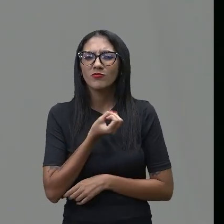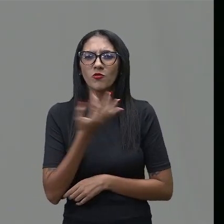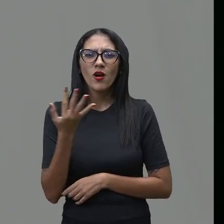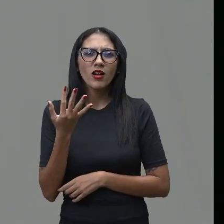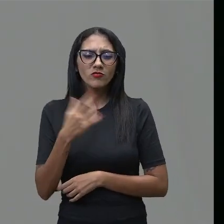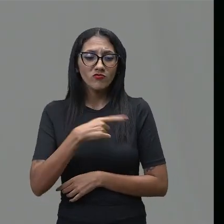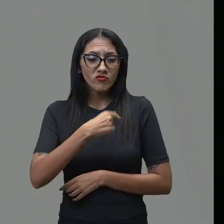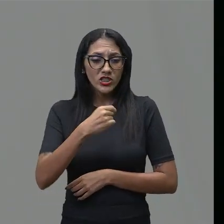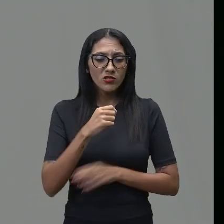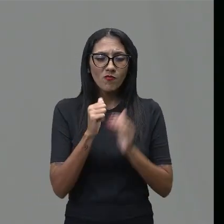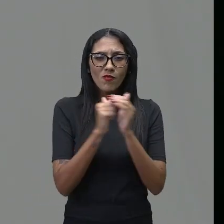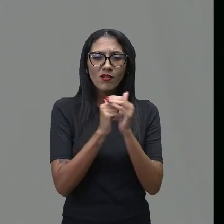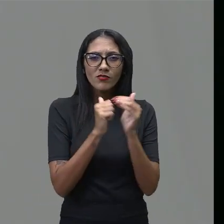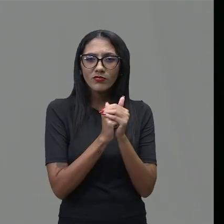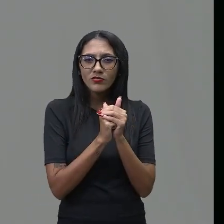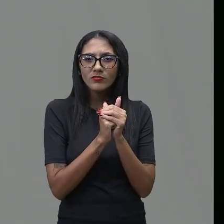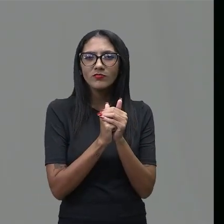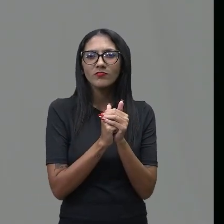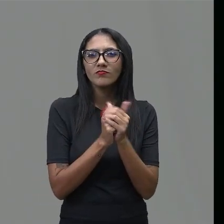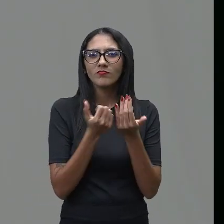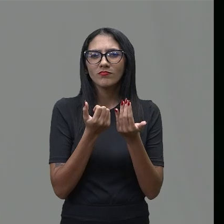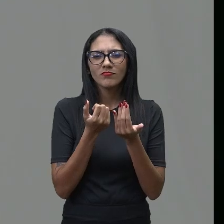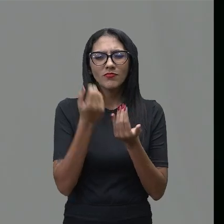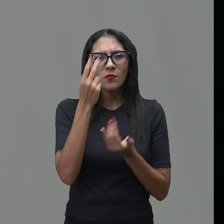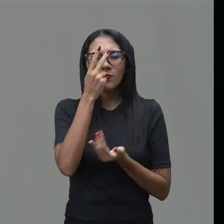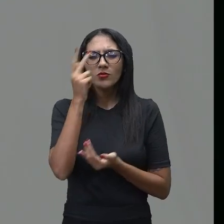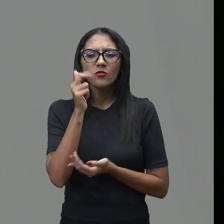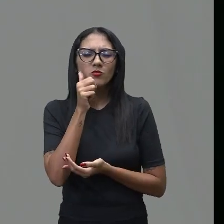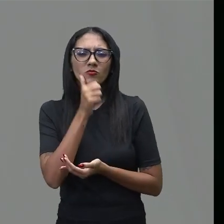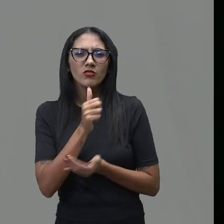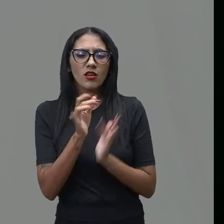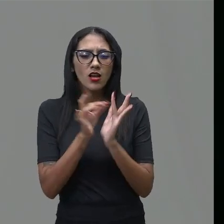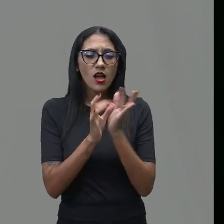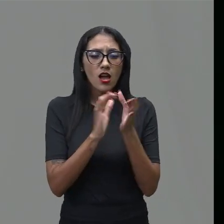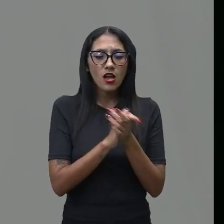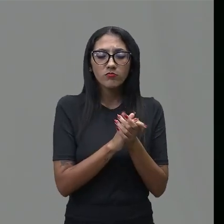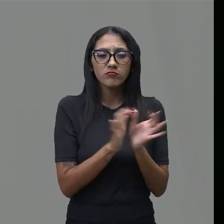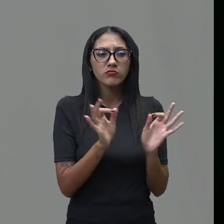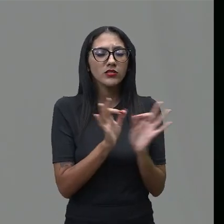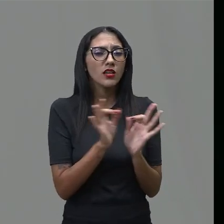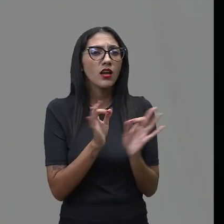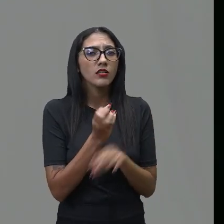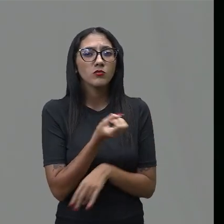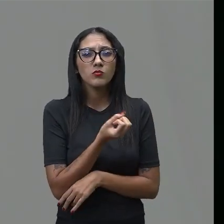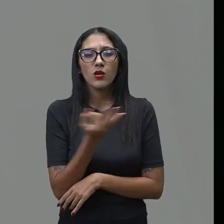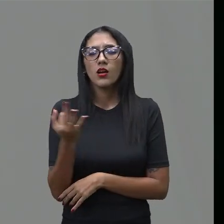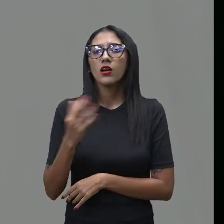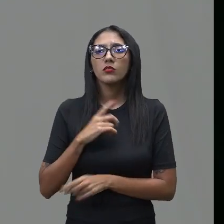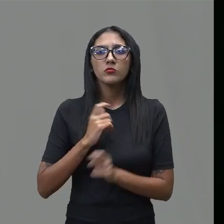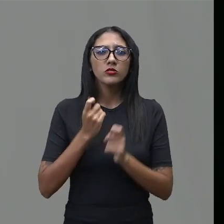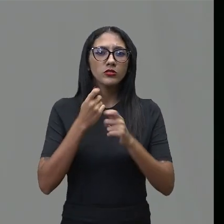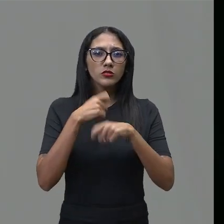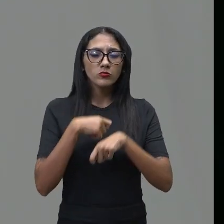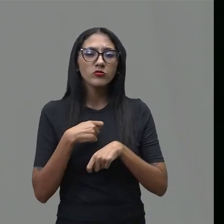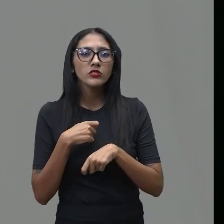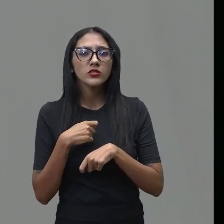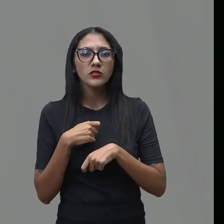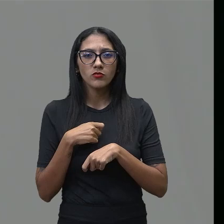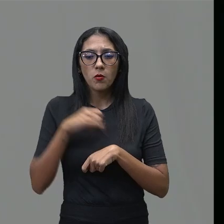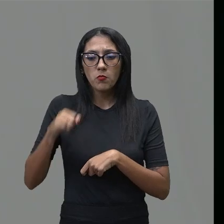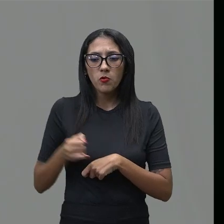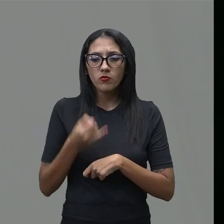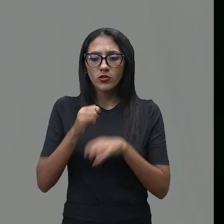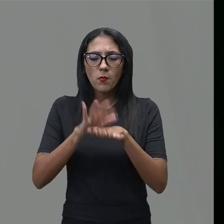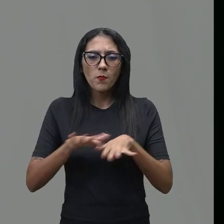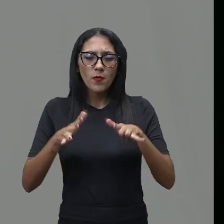rezaram, quantas noivas ficaram por casar, para que fosses nosso, ó mar.